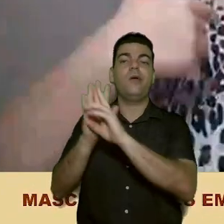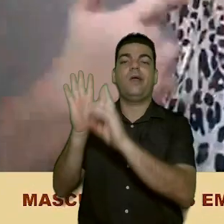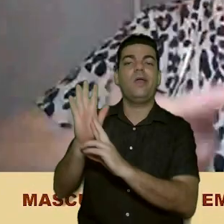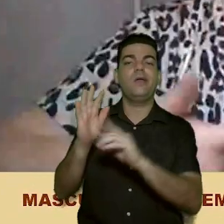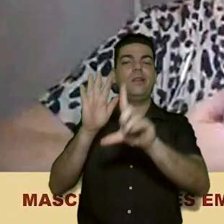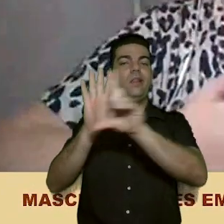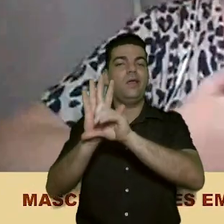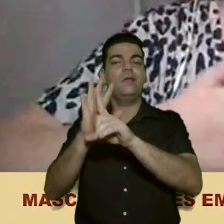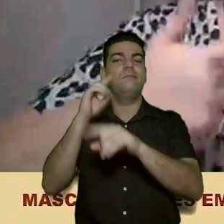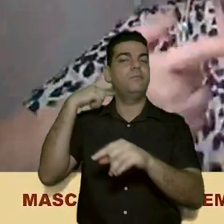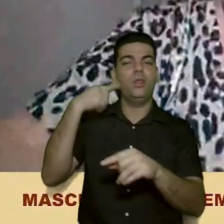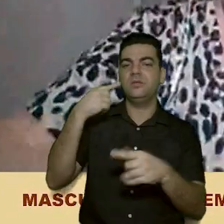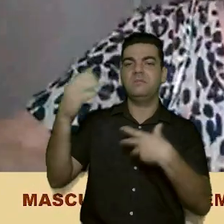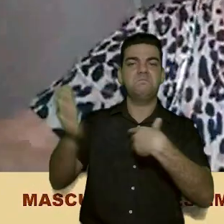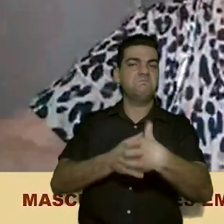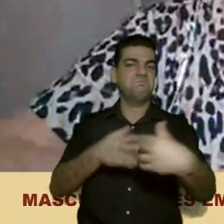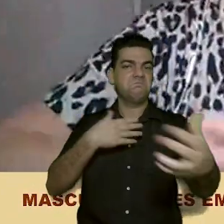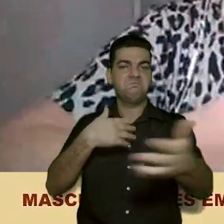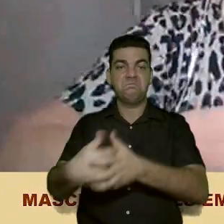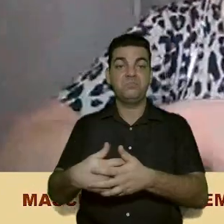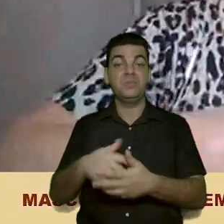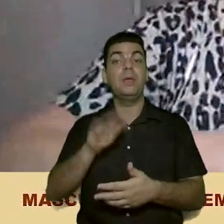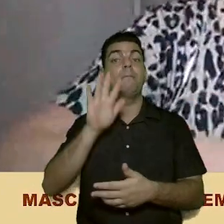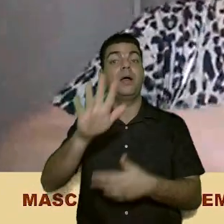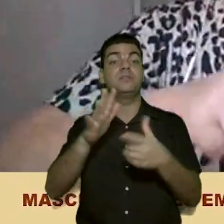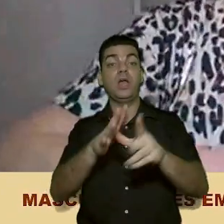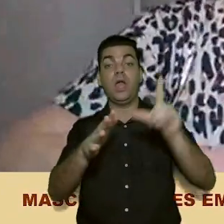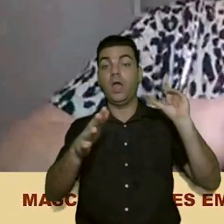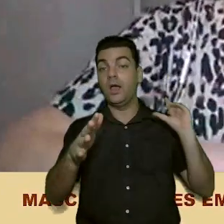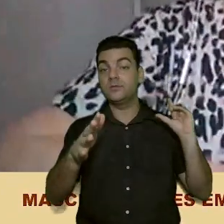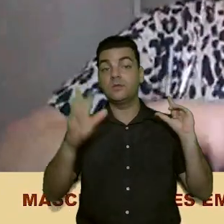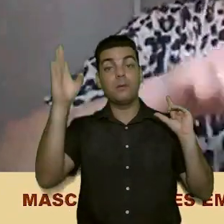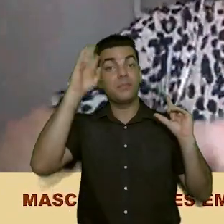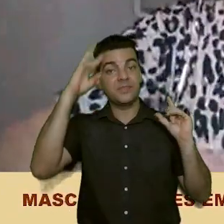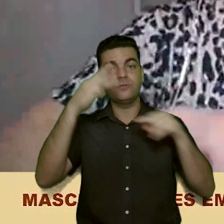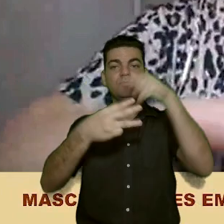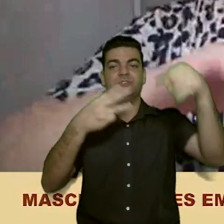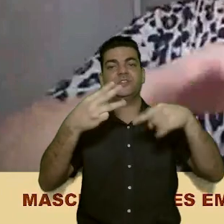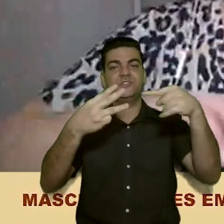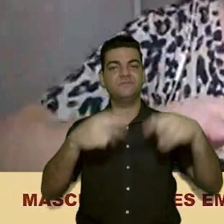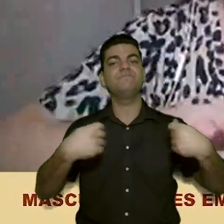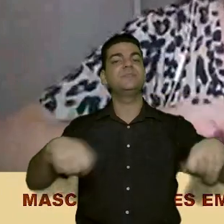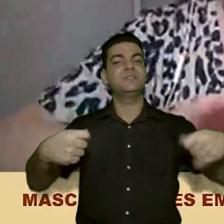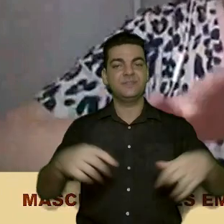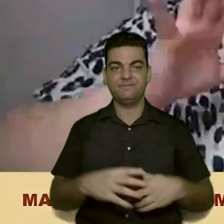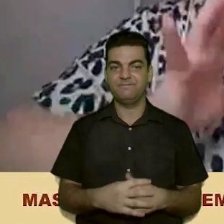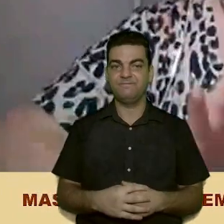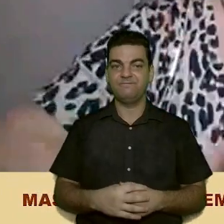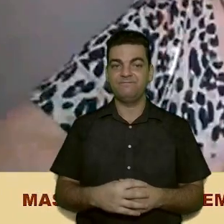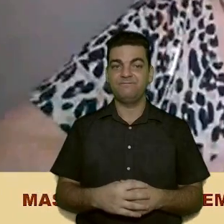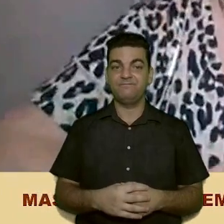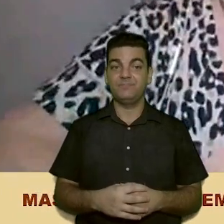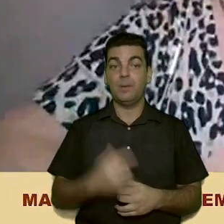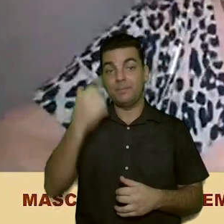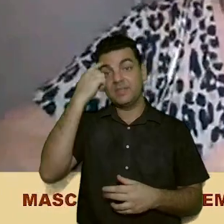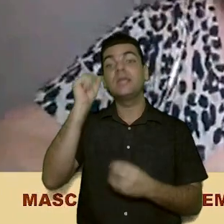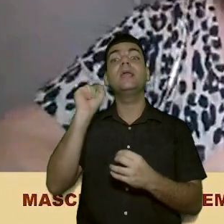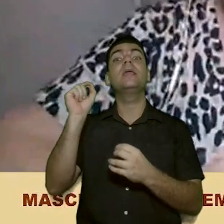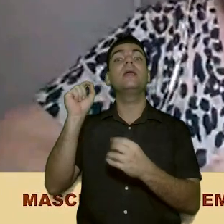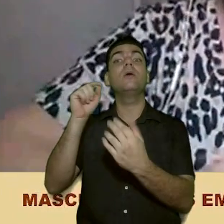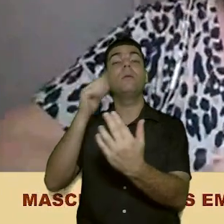pautar todas as nossas ações e condutas. Né? Não dá para eu ter regras, normas, leis, políticas, o que quer que seja, sem encarar